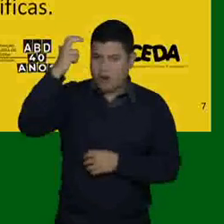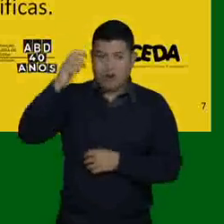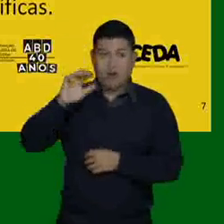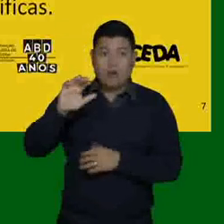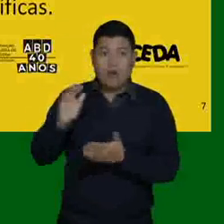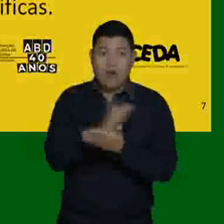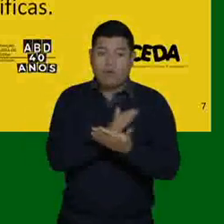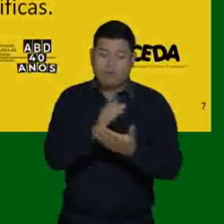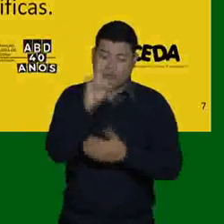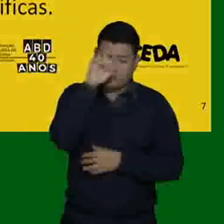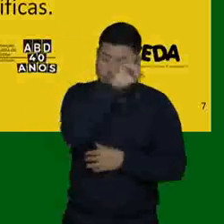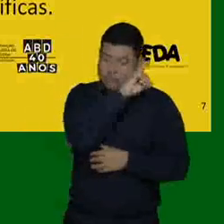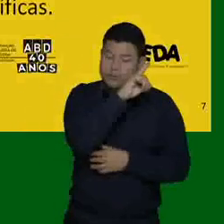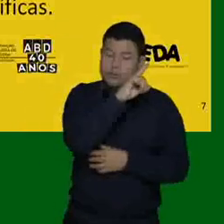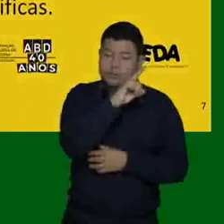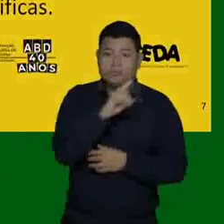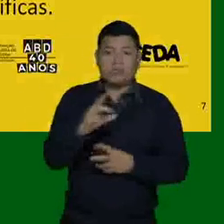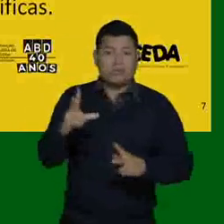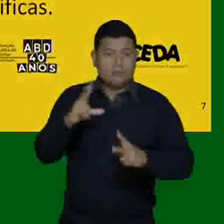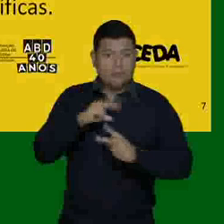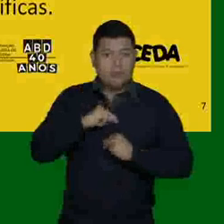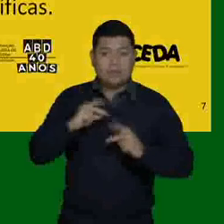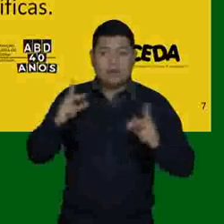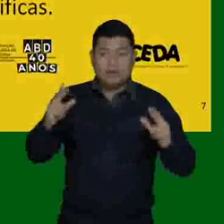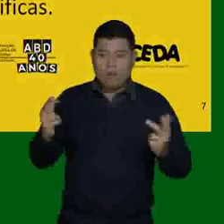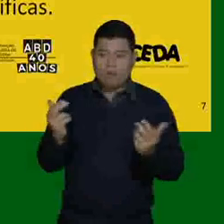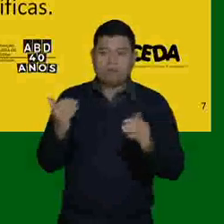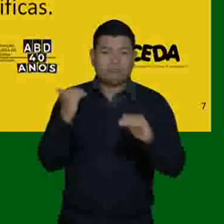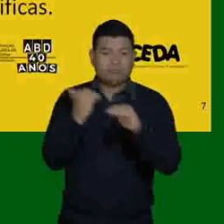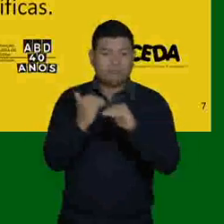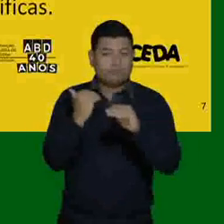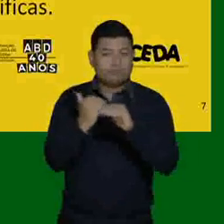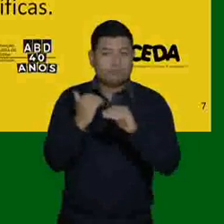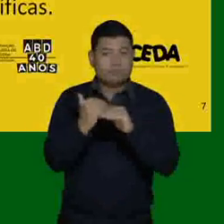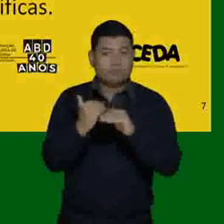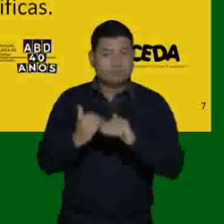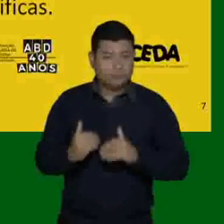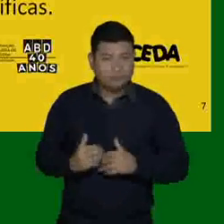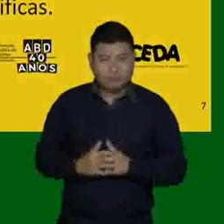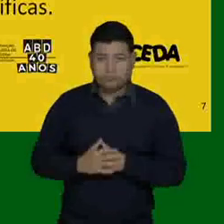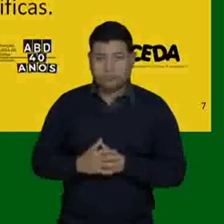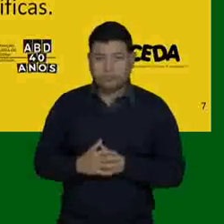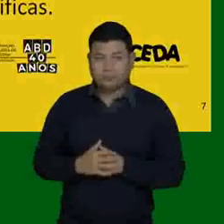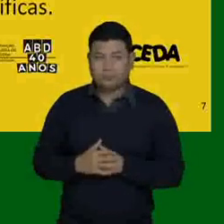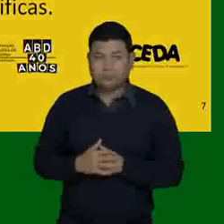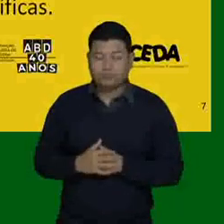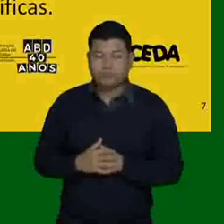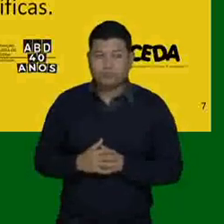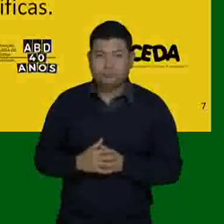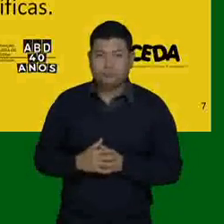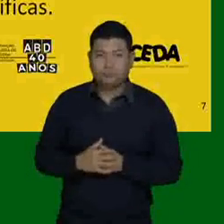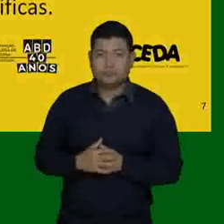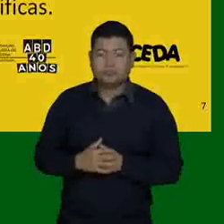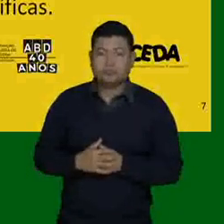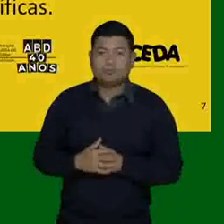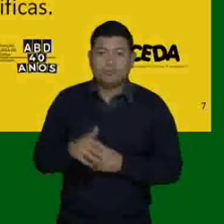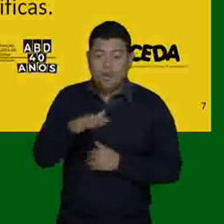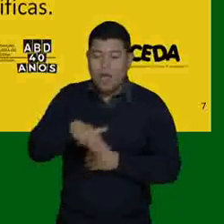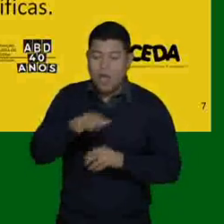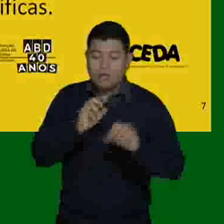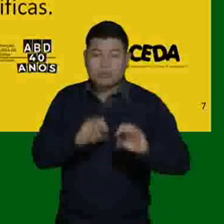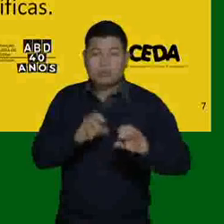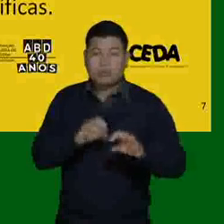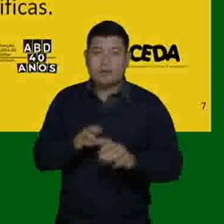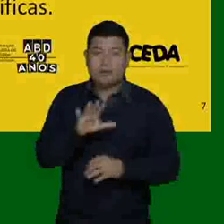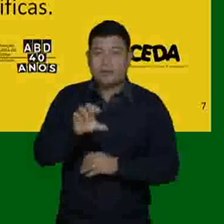também merecem e t já os parâmetros para serem utilizados na educação vocês vão falar mas se ele é